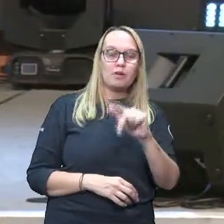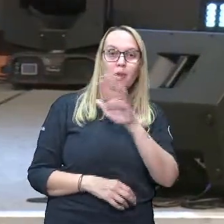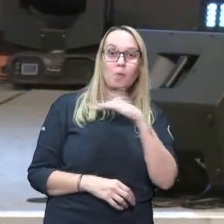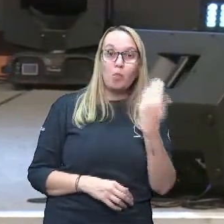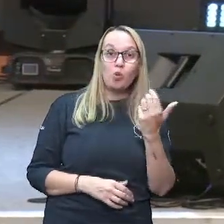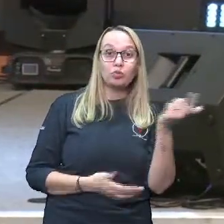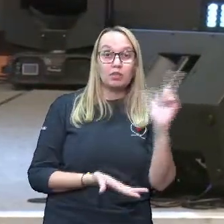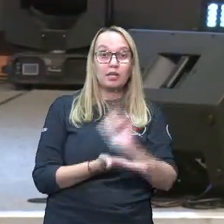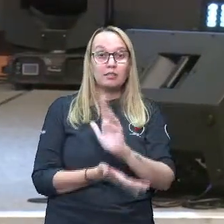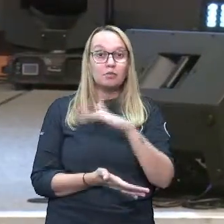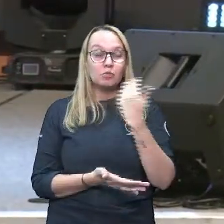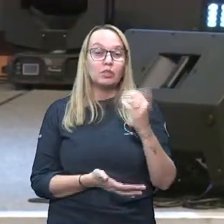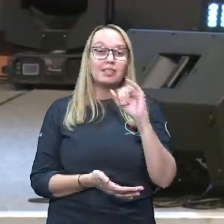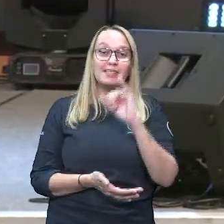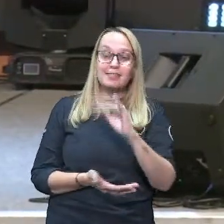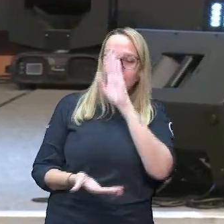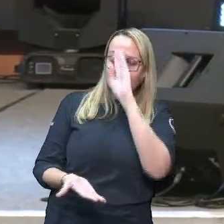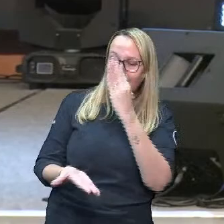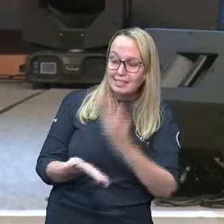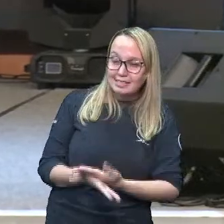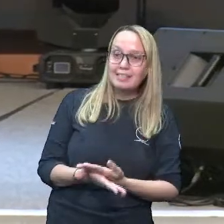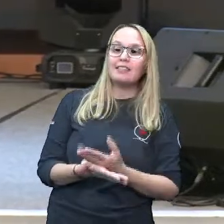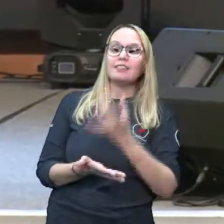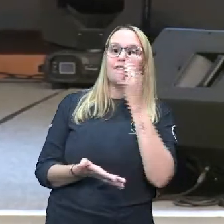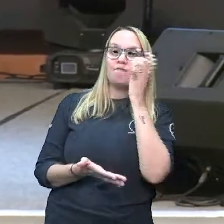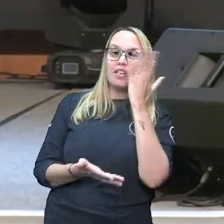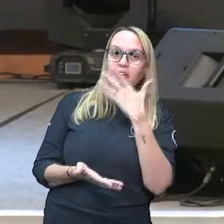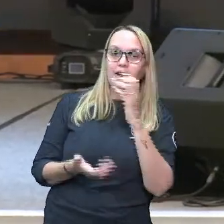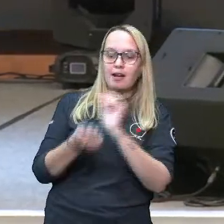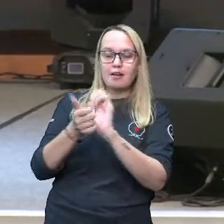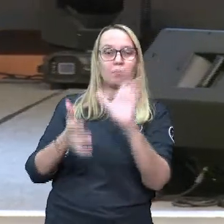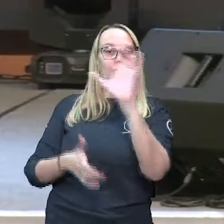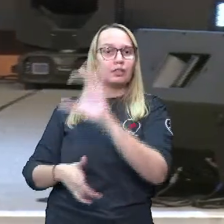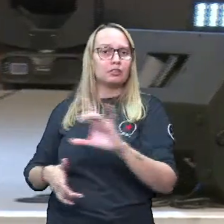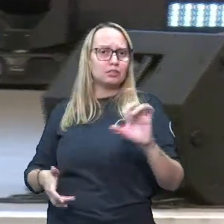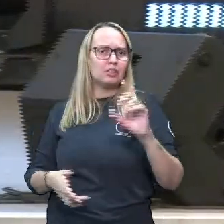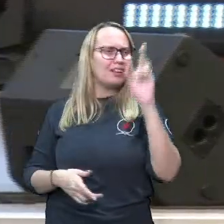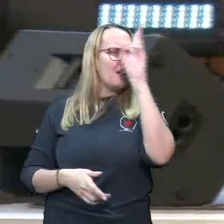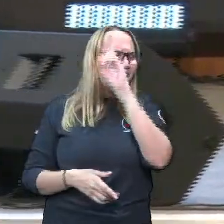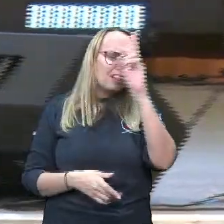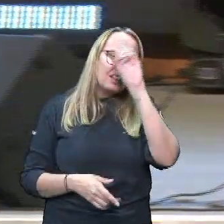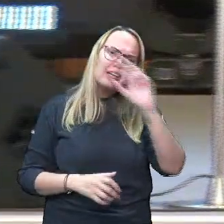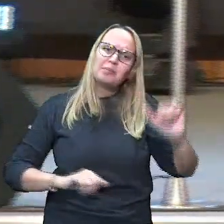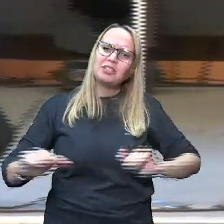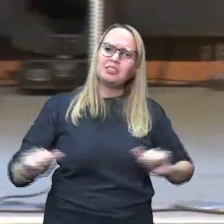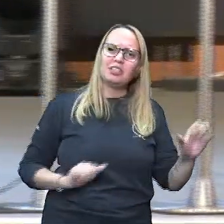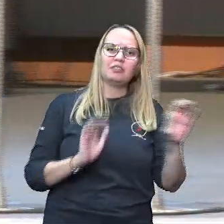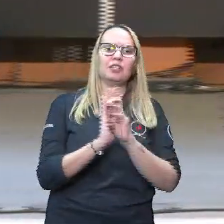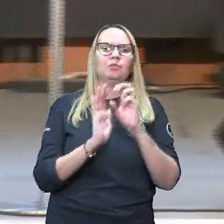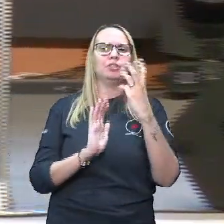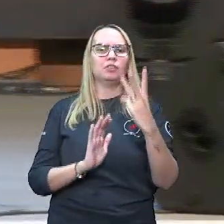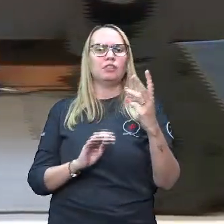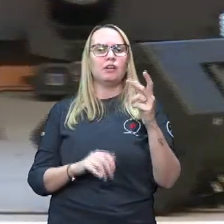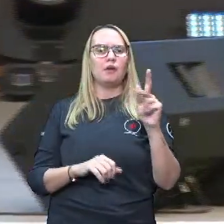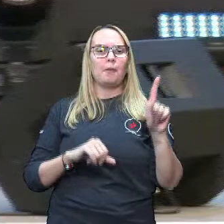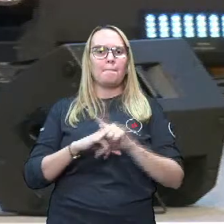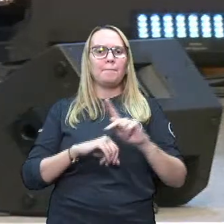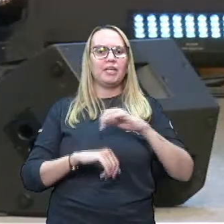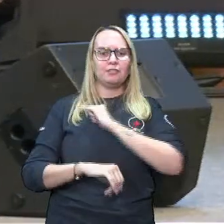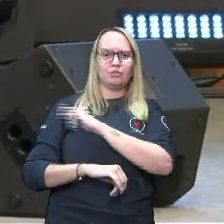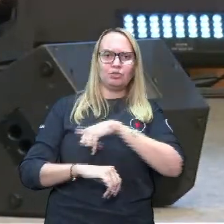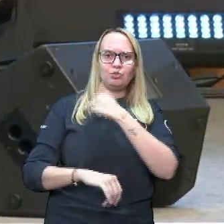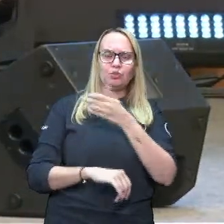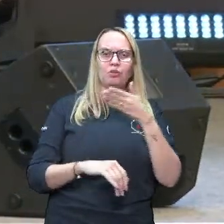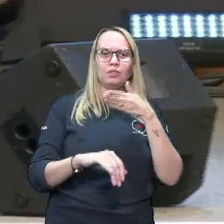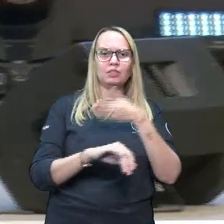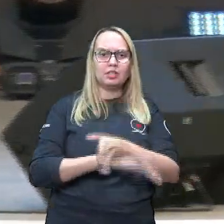Marta, eu não te falei? Se credes, verás a glória de Deus. Se o Senhor lembra de Atos capítulo 3, Pedro e João entrando no templo,